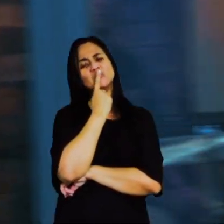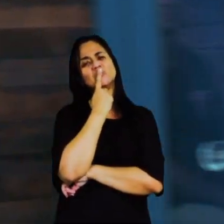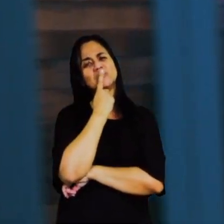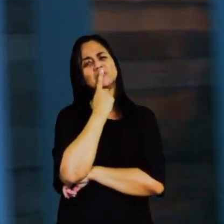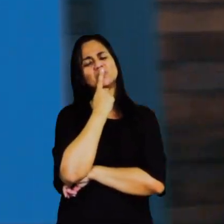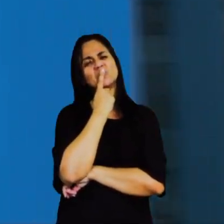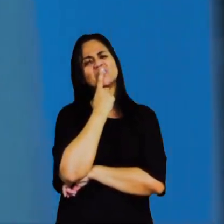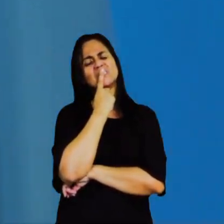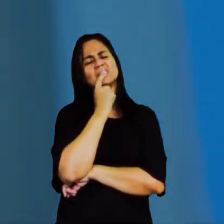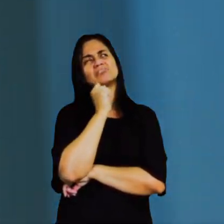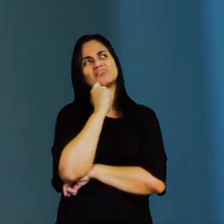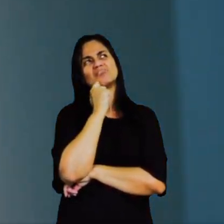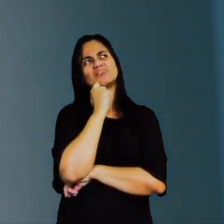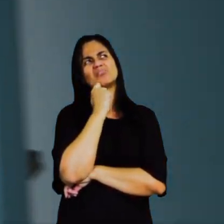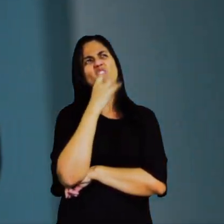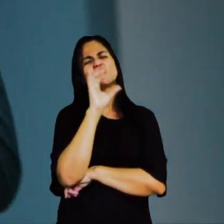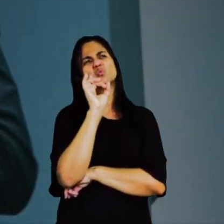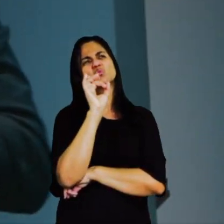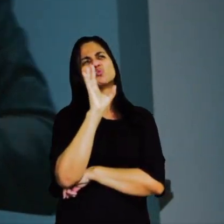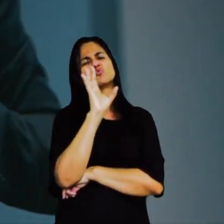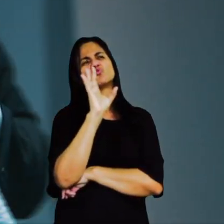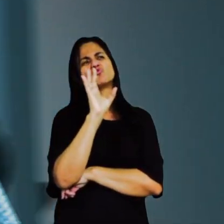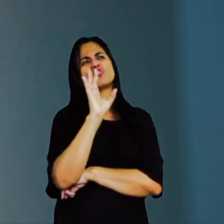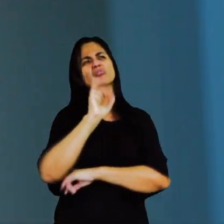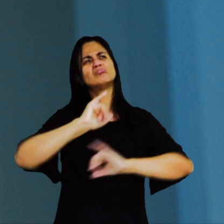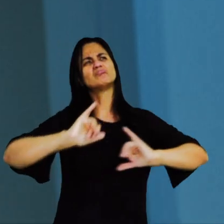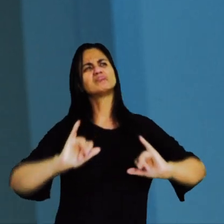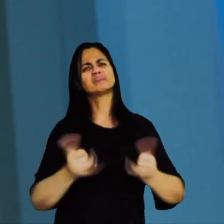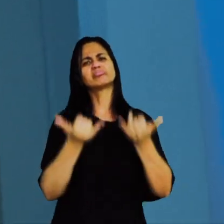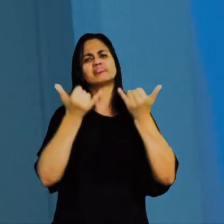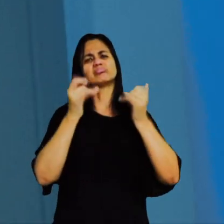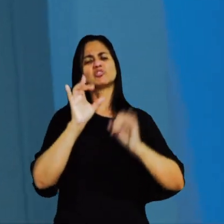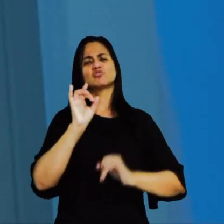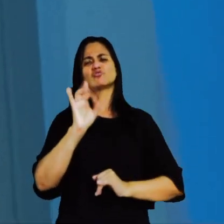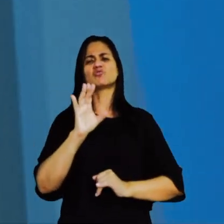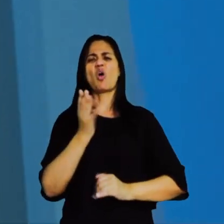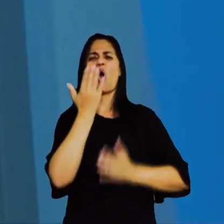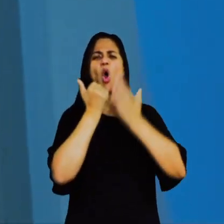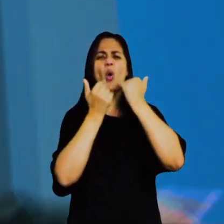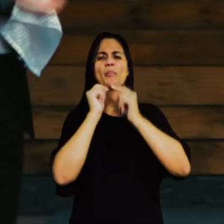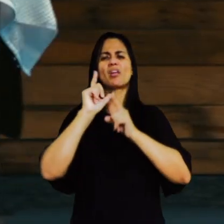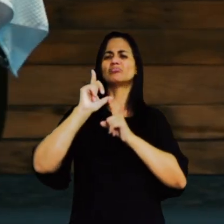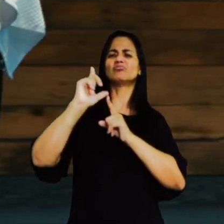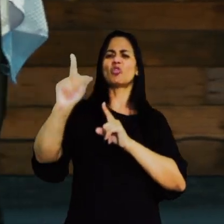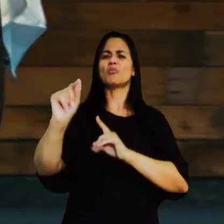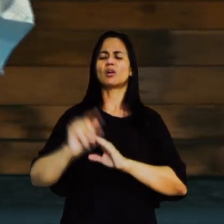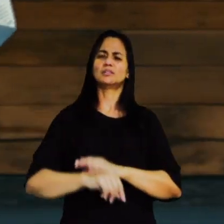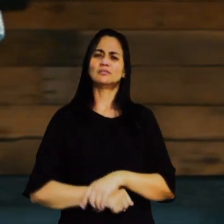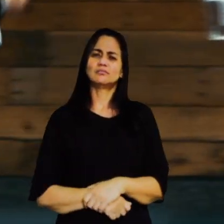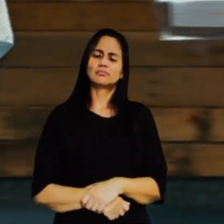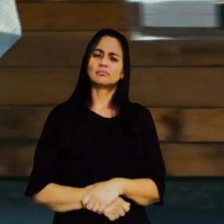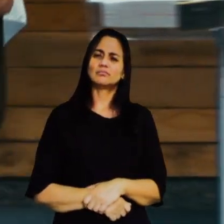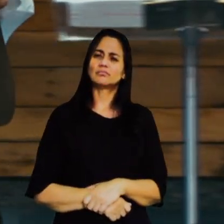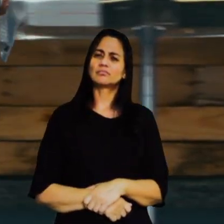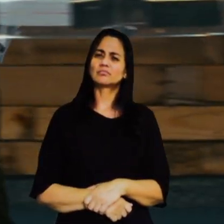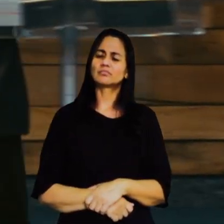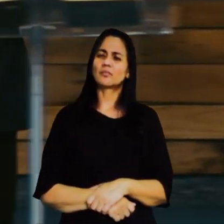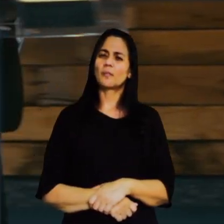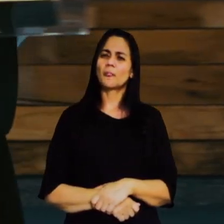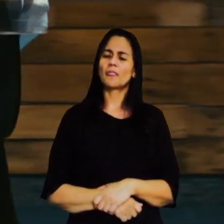só do dining room. Chegar e comer e ir embora. Eu ainda decidi se a comida estava boa ou não.